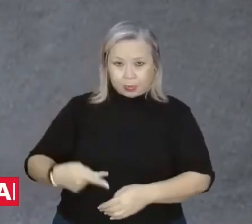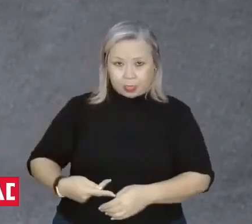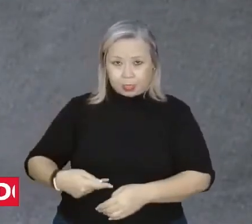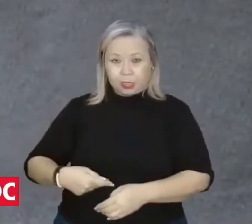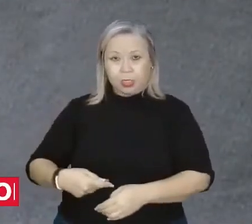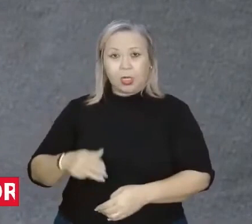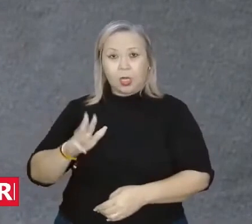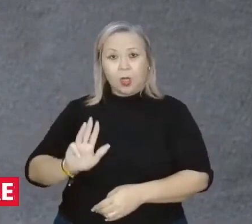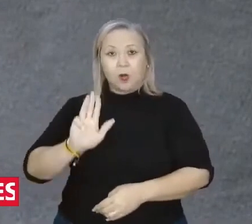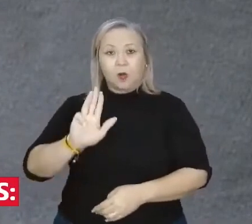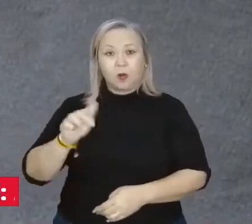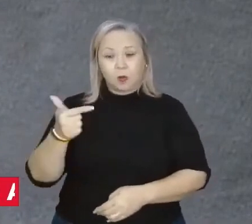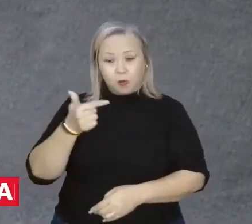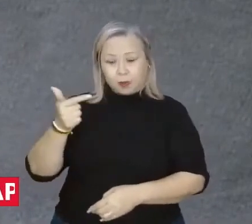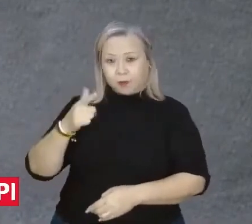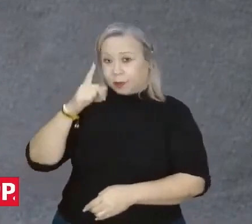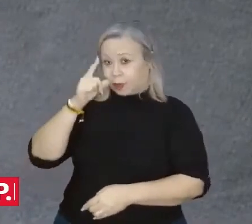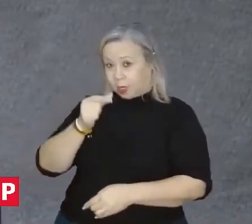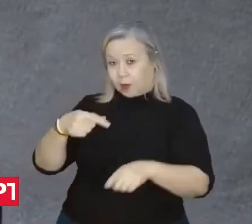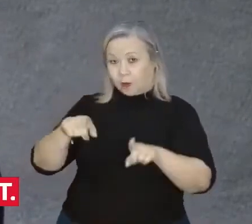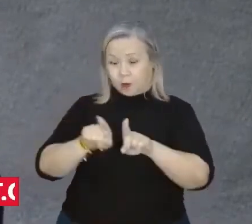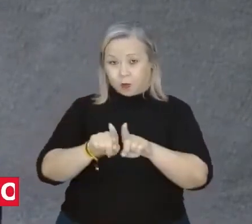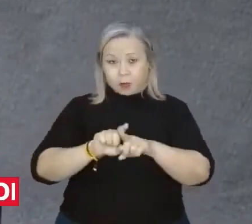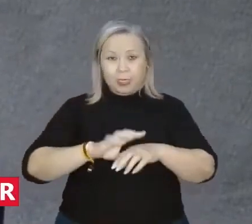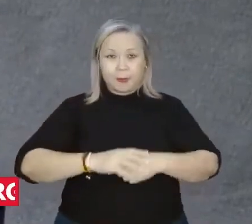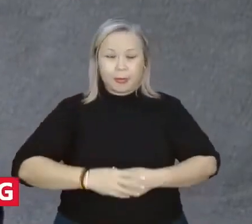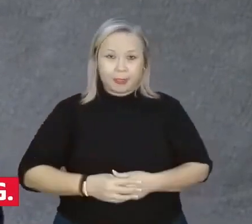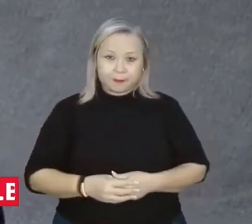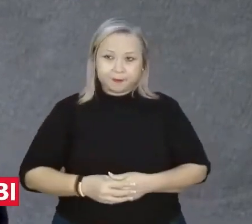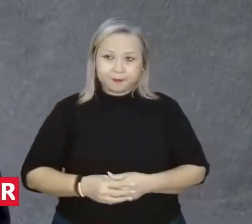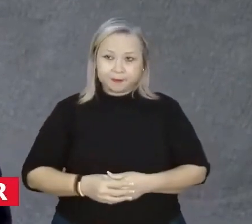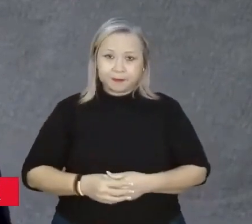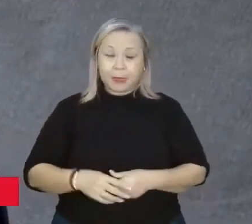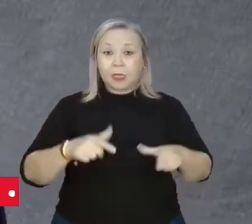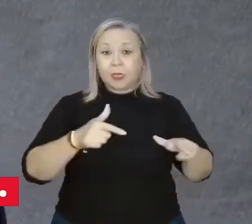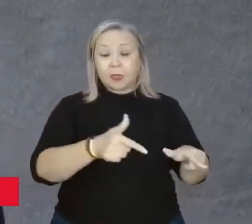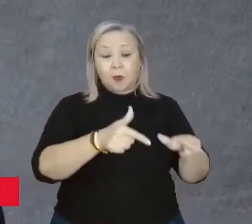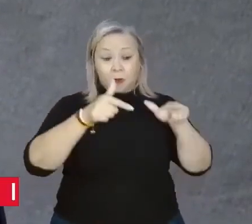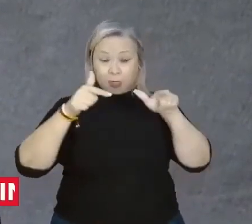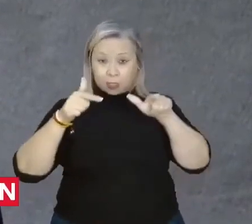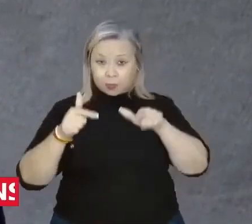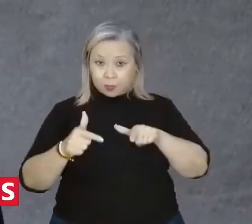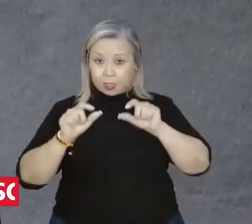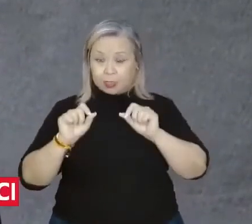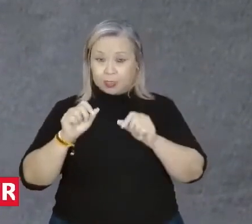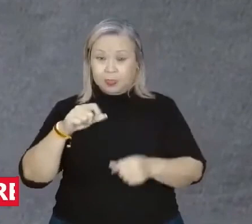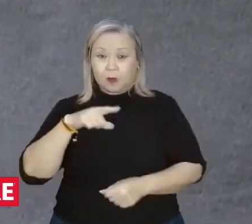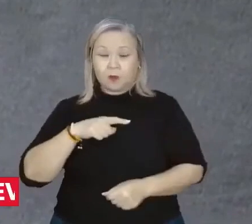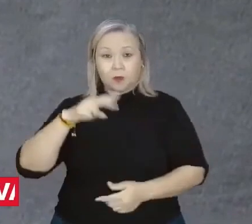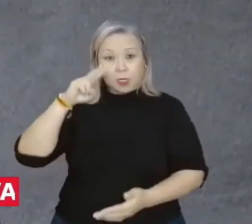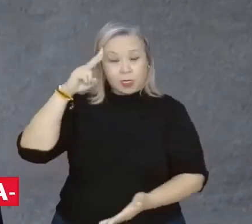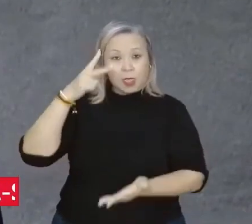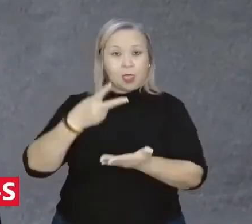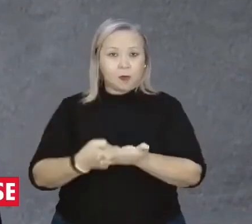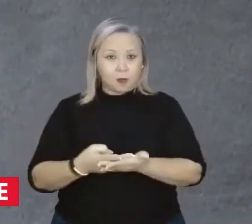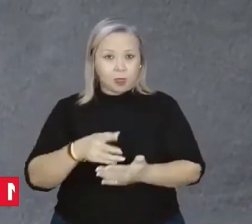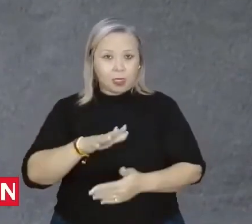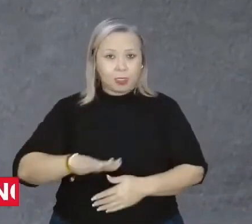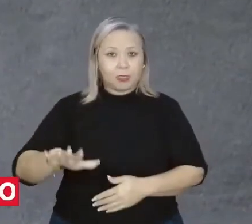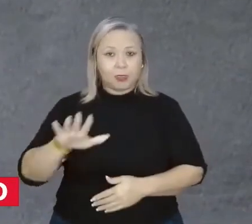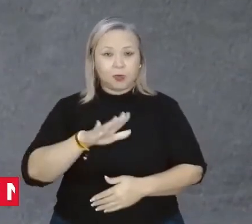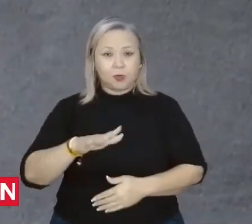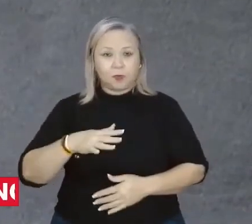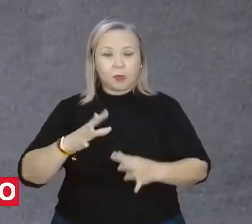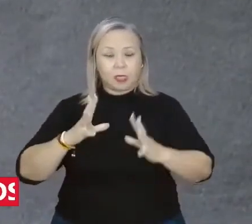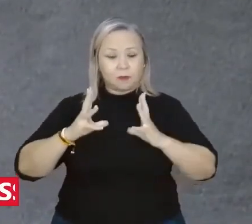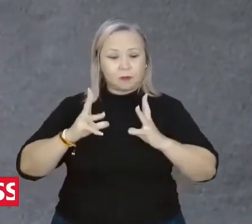Silva e vice-presidente Geraldo Alckmin, essa diplomação consiste no reconhecimento da